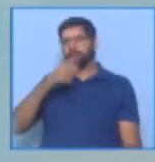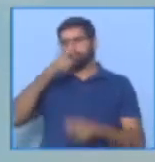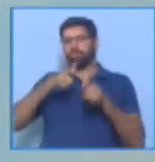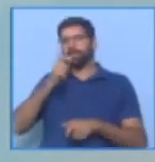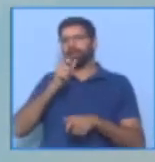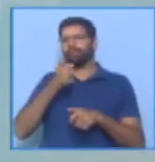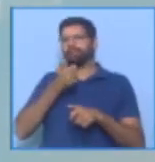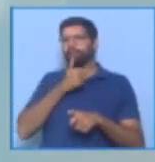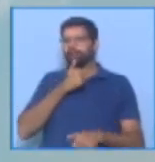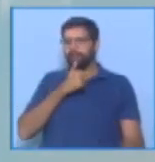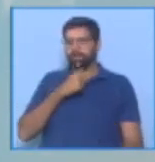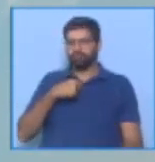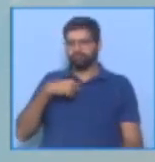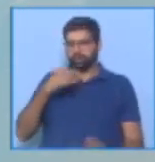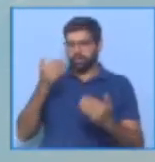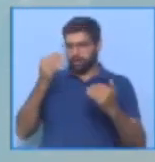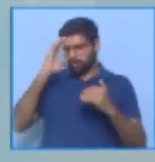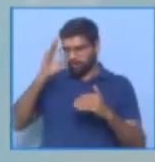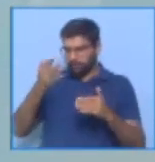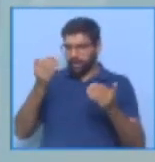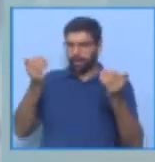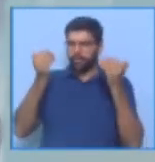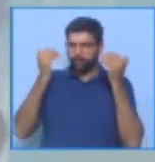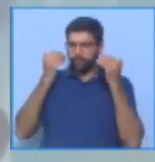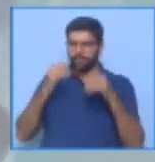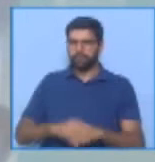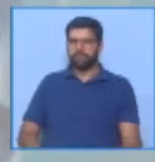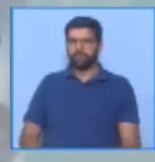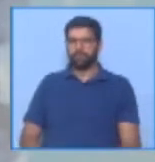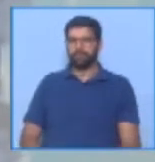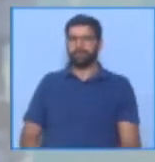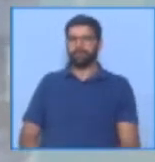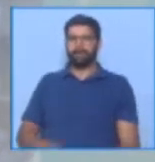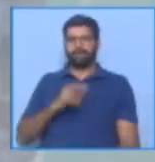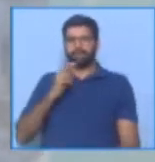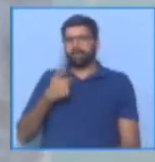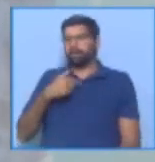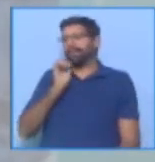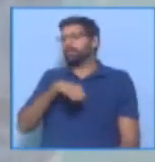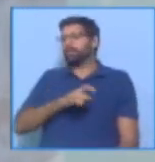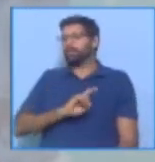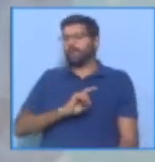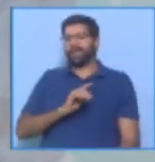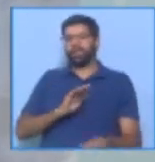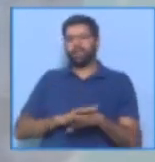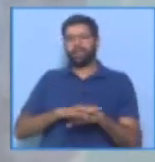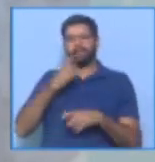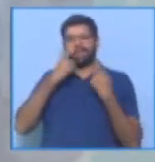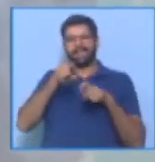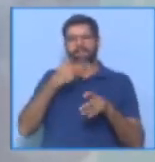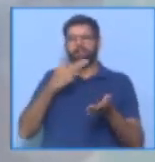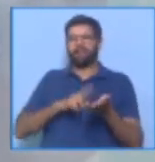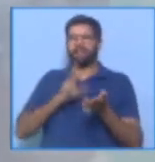perante isto? Estarem informadas, não olharem para o lado, pensando que isto é uma realidade de suma menos